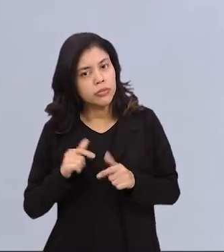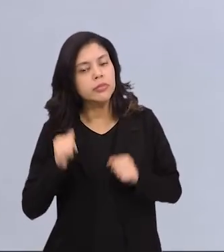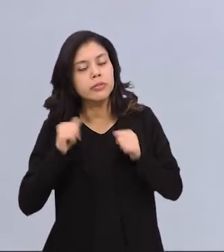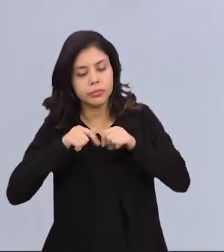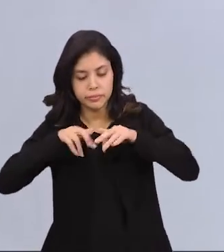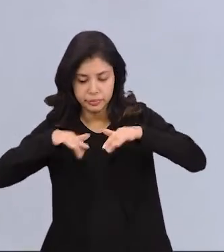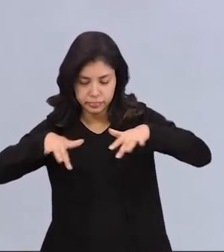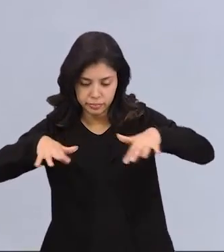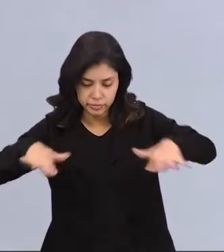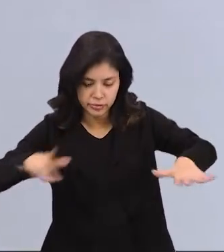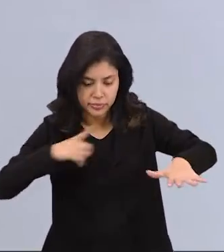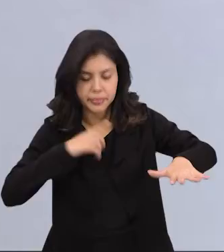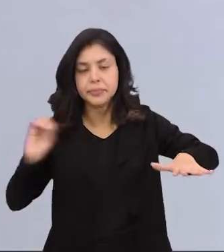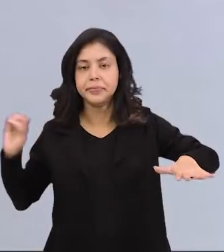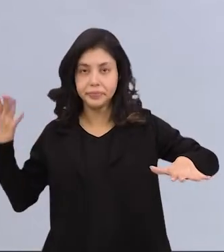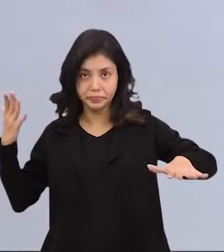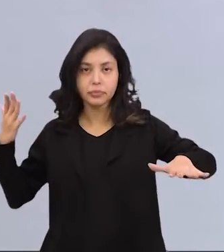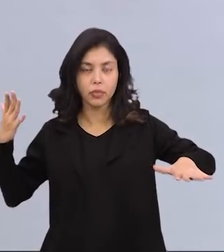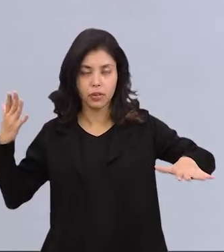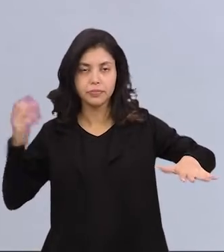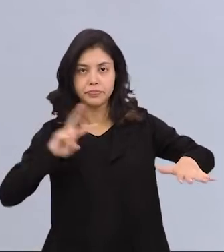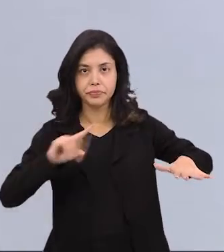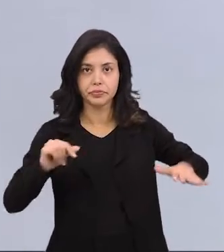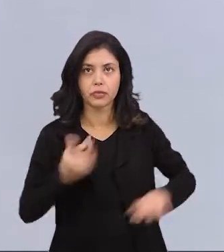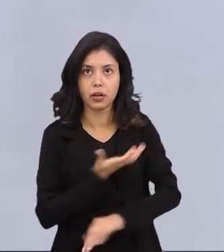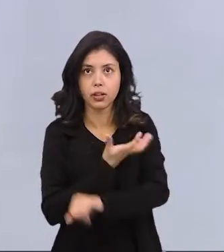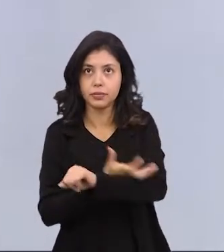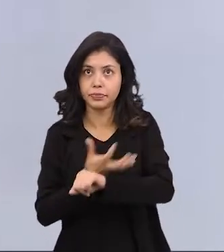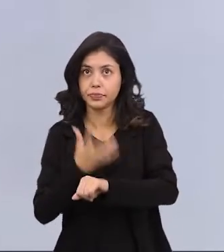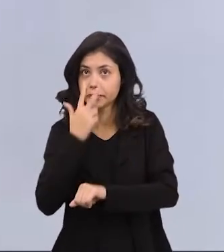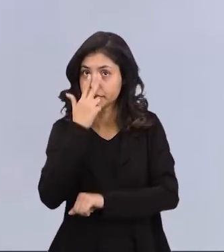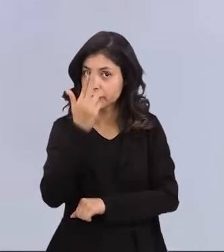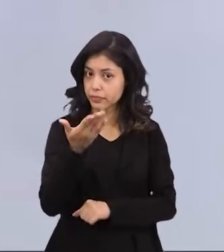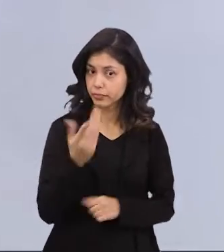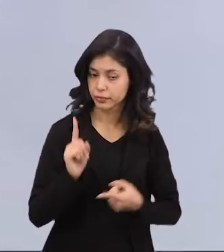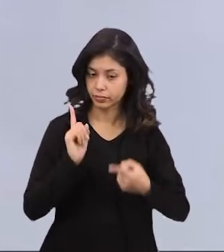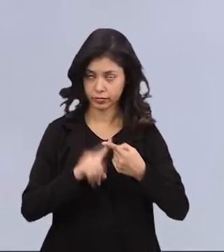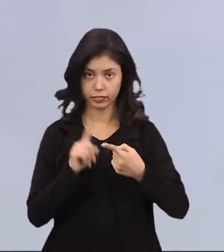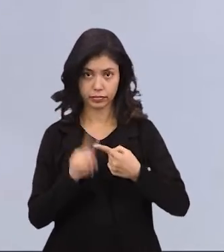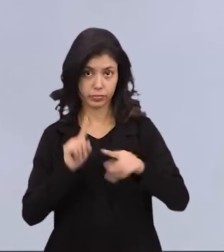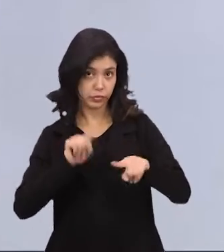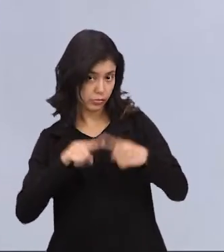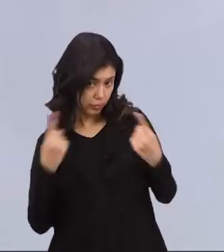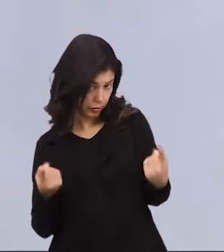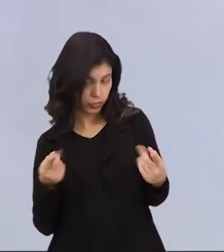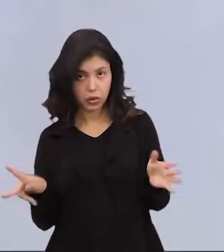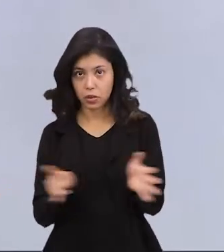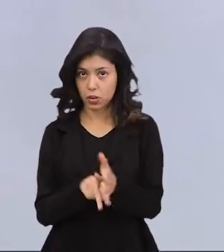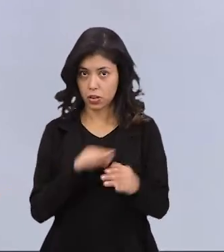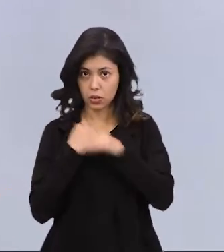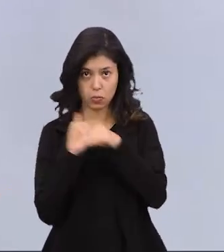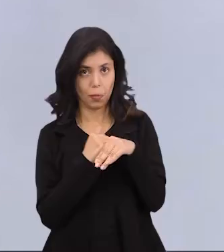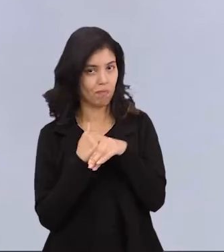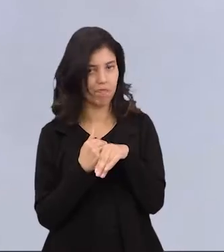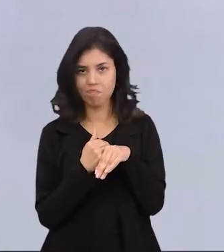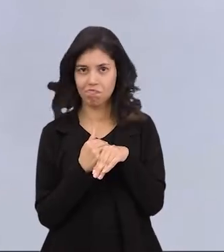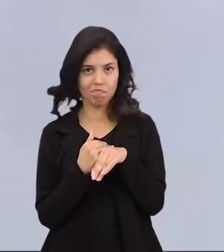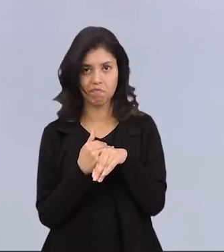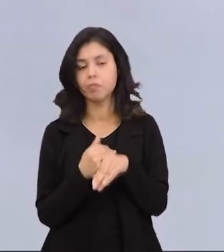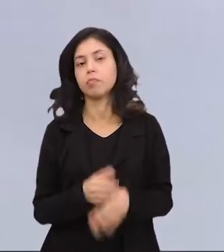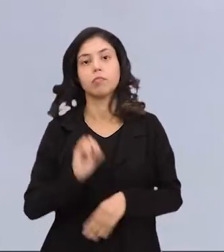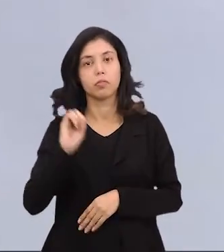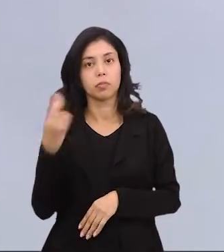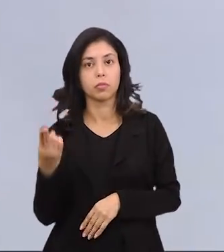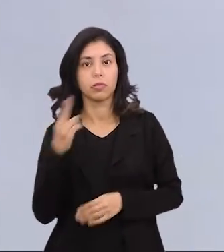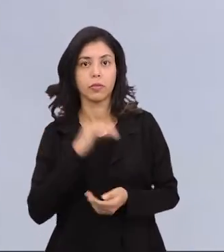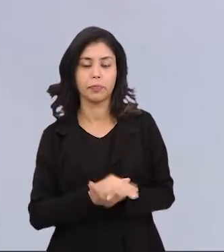lava escorreu, nós vamos ter umas plantas parecidas com essa primeira, mas não exatamente iguais. Ou